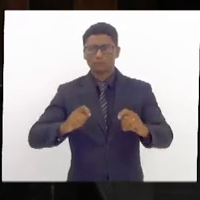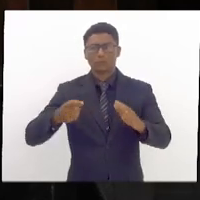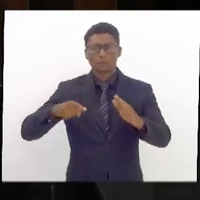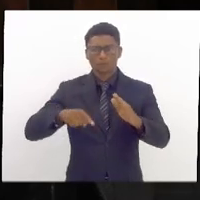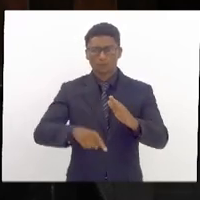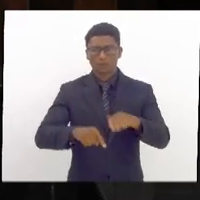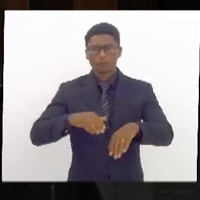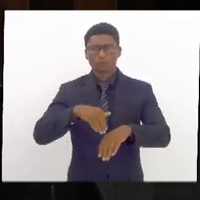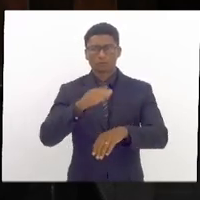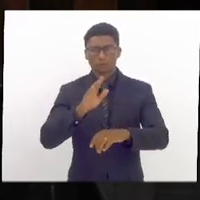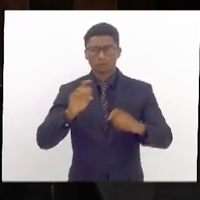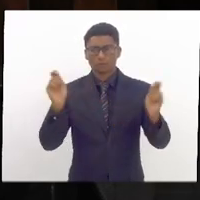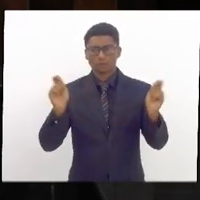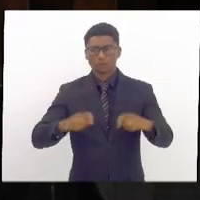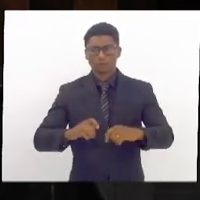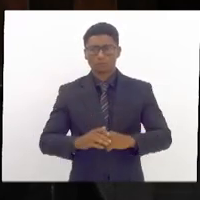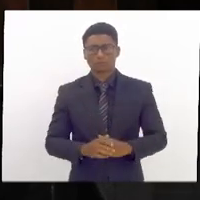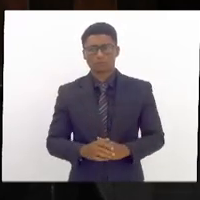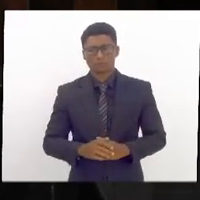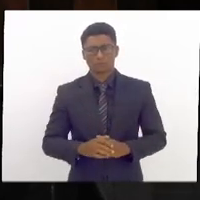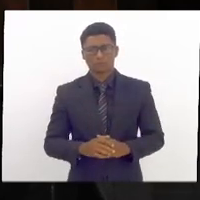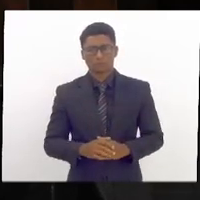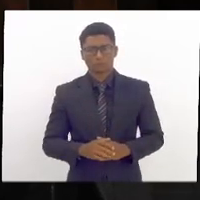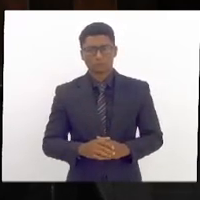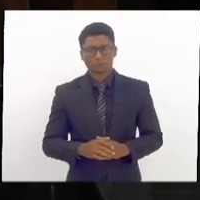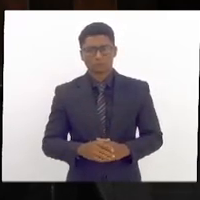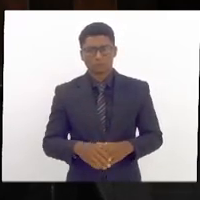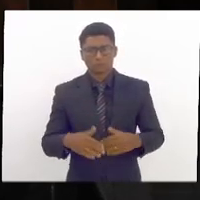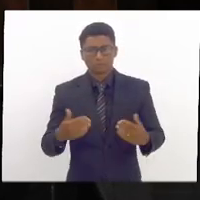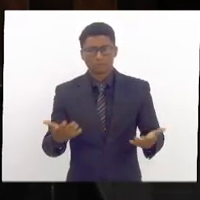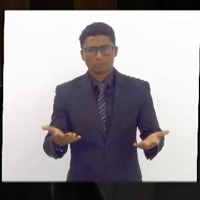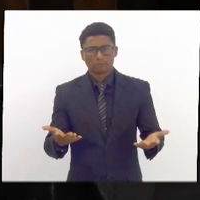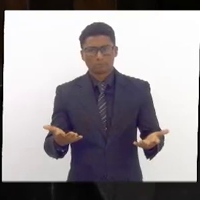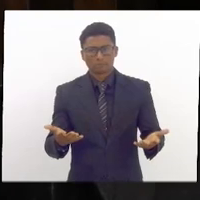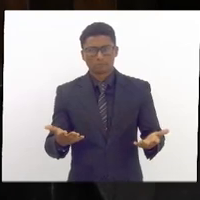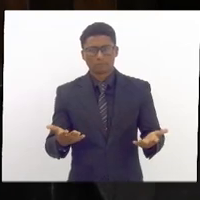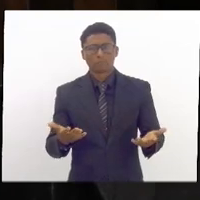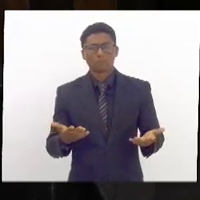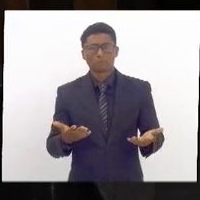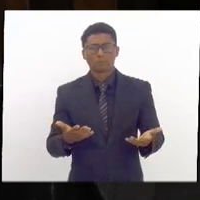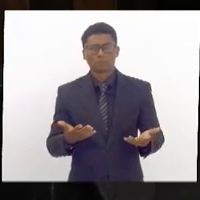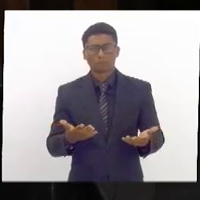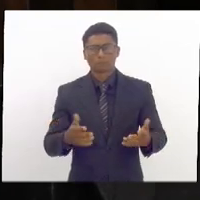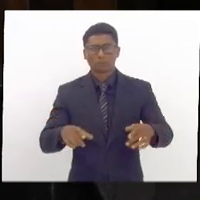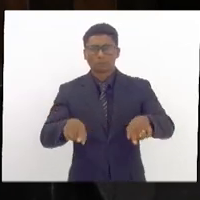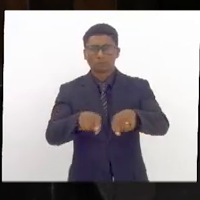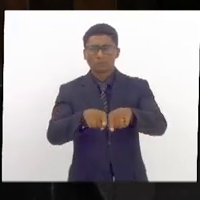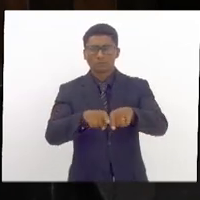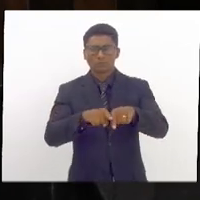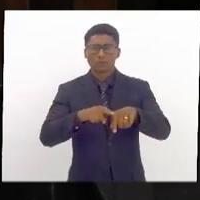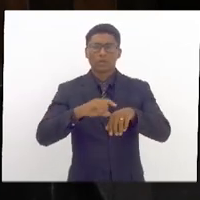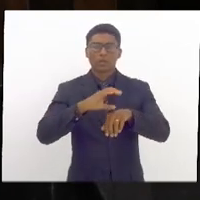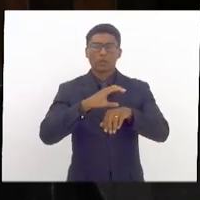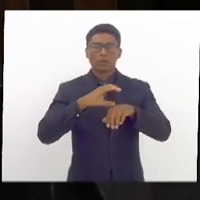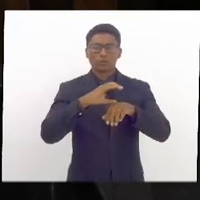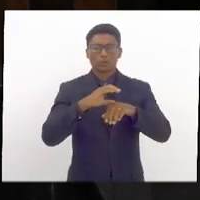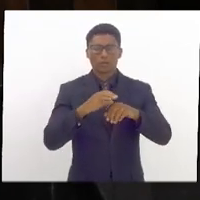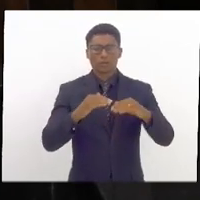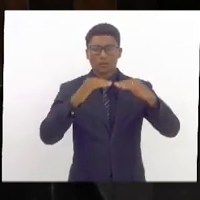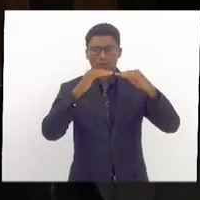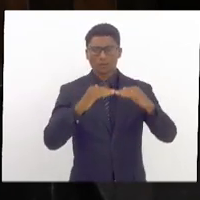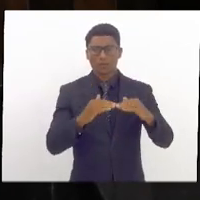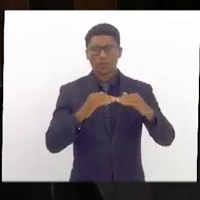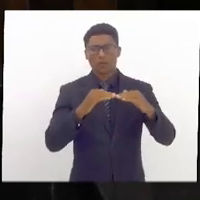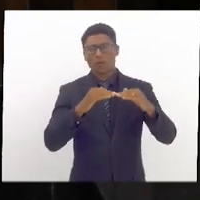profunda acerca da questão relacionada à iniciativa, consequentemente da constitucionalidade ou não do